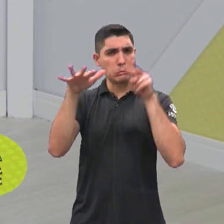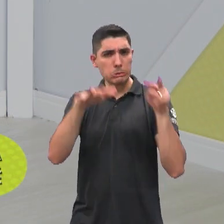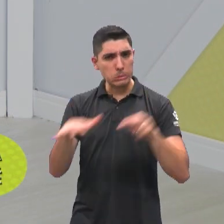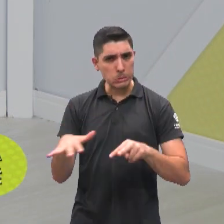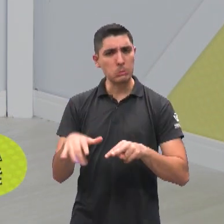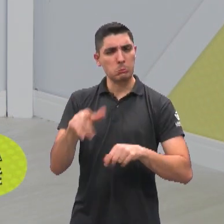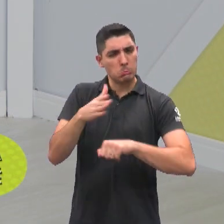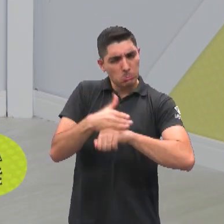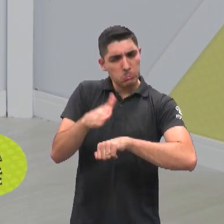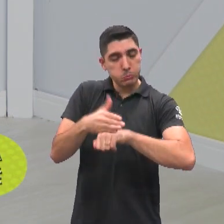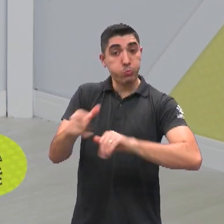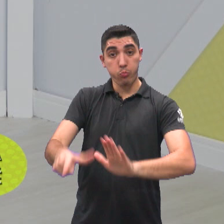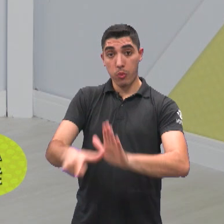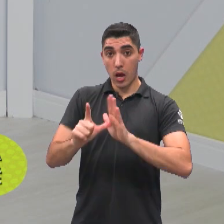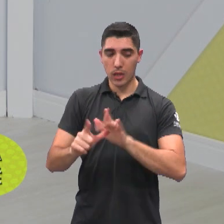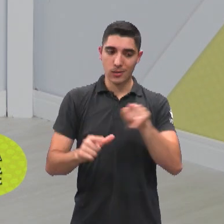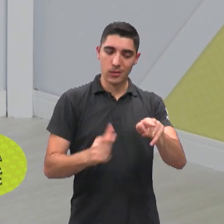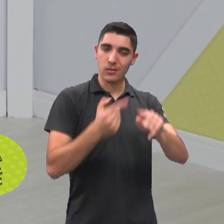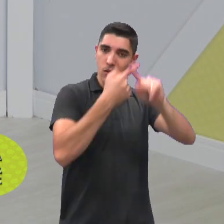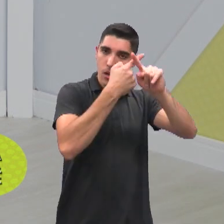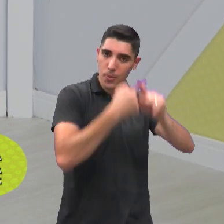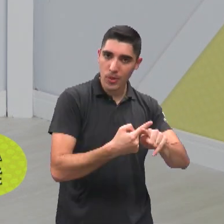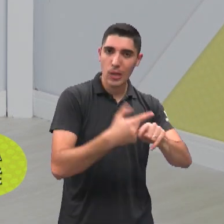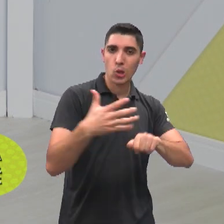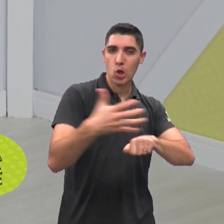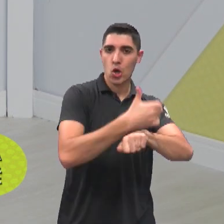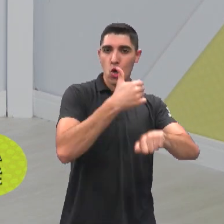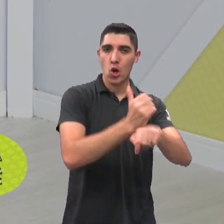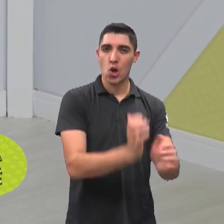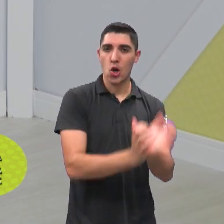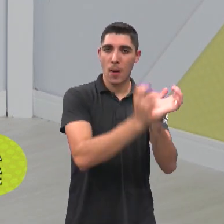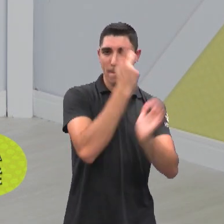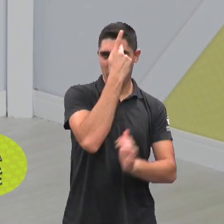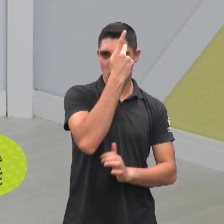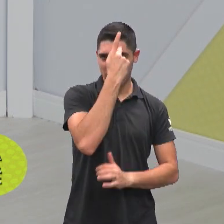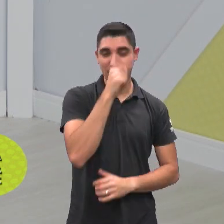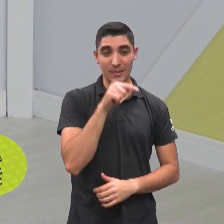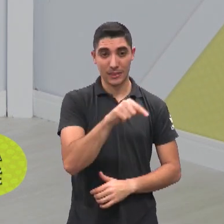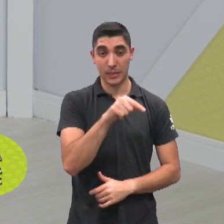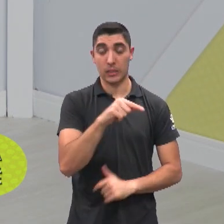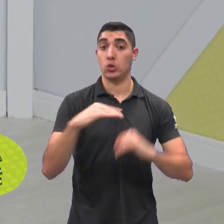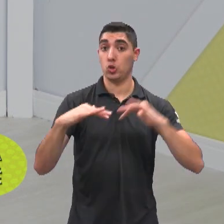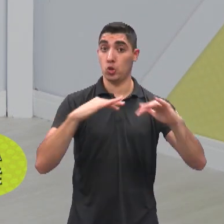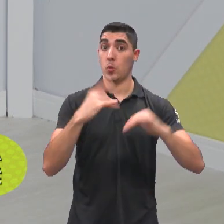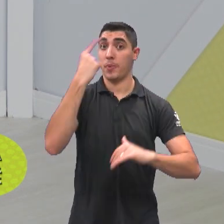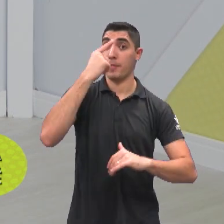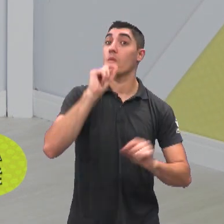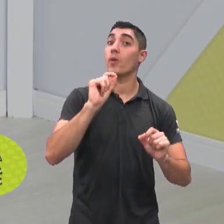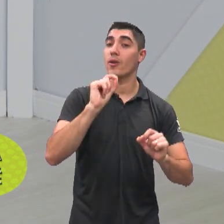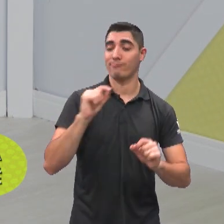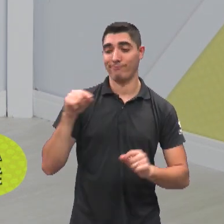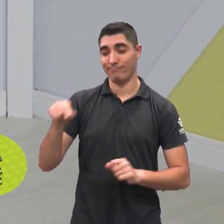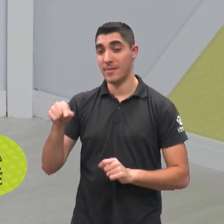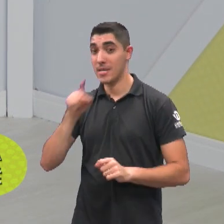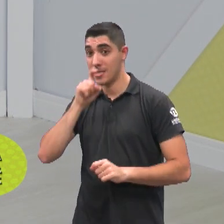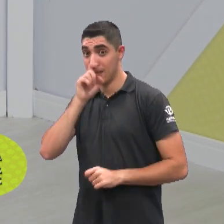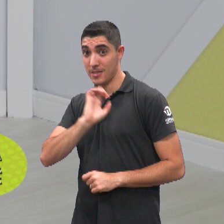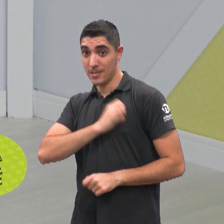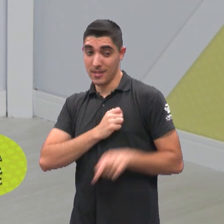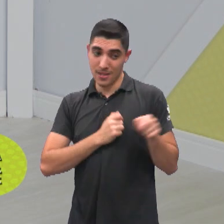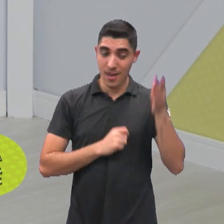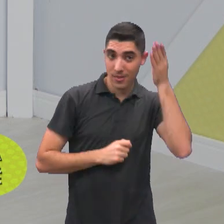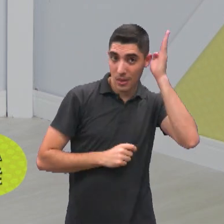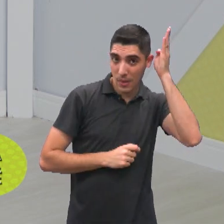a estreia na Copa Paulista daqui a exatos 25 dias, contra o Taubaté. E visando essa preparação e ritmo, ontem